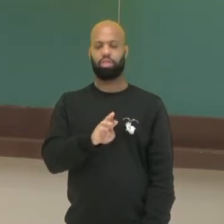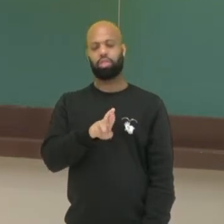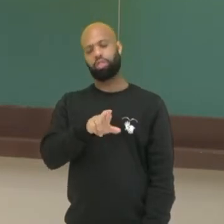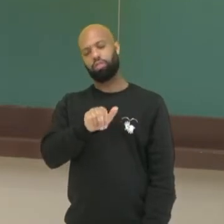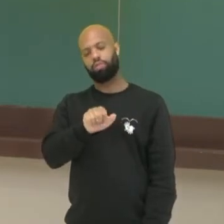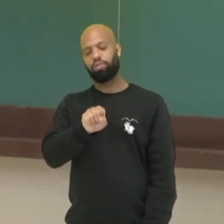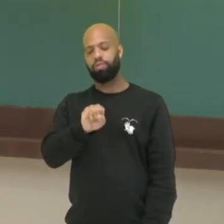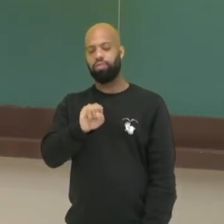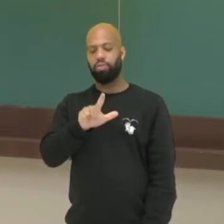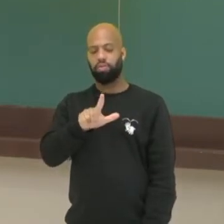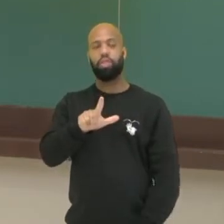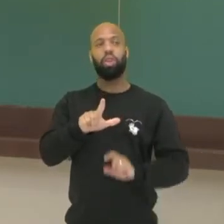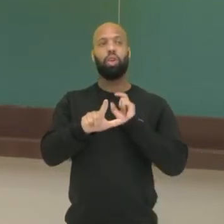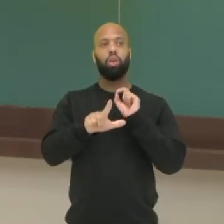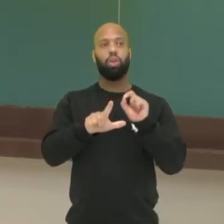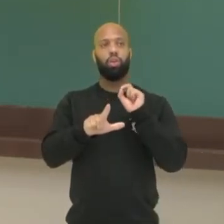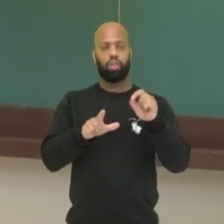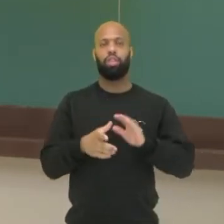são